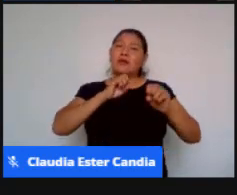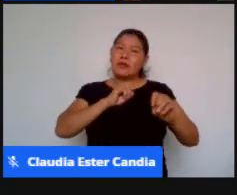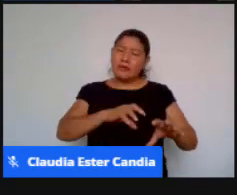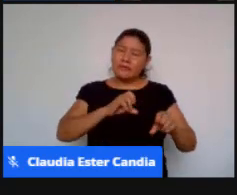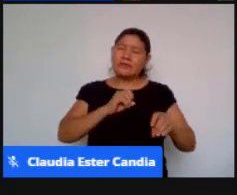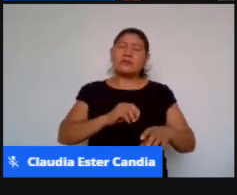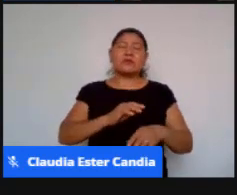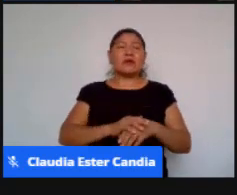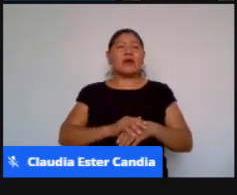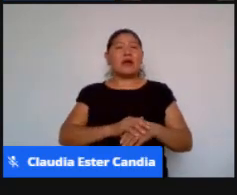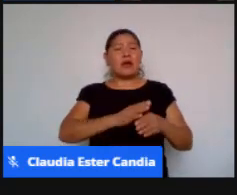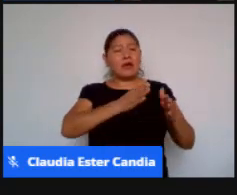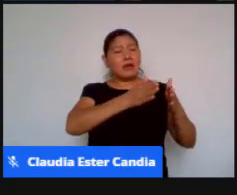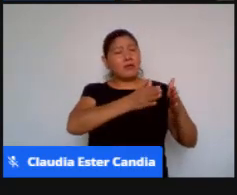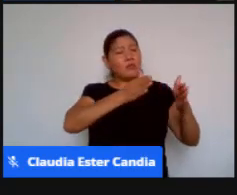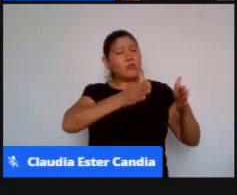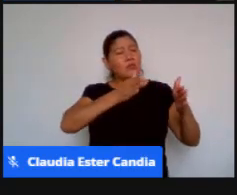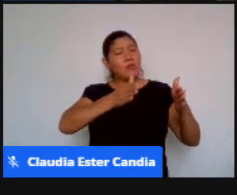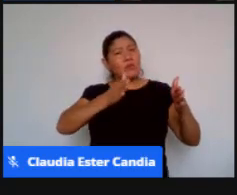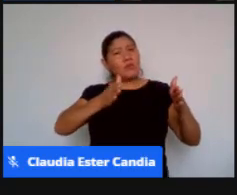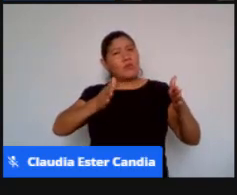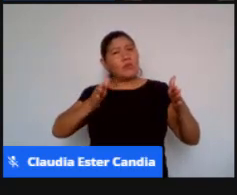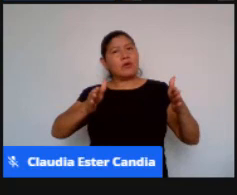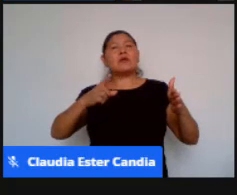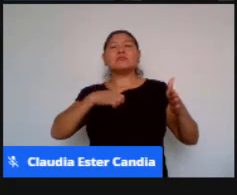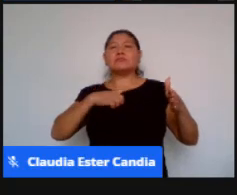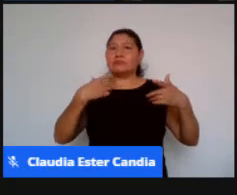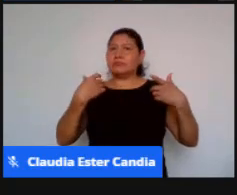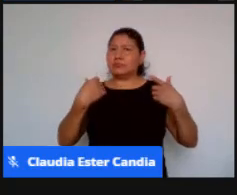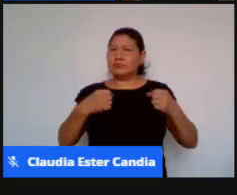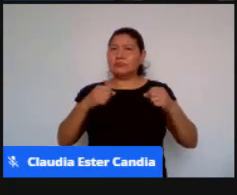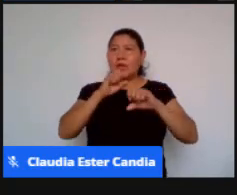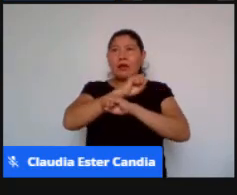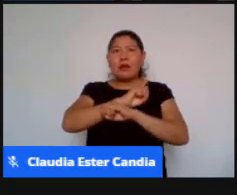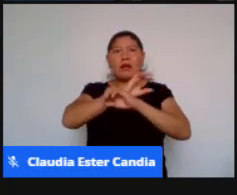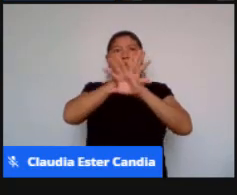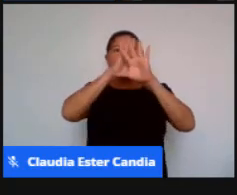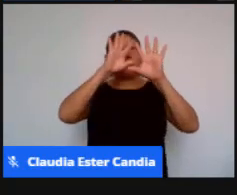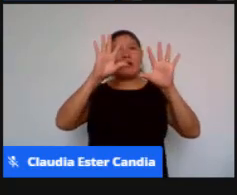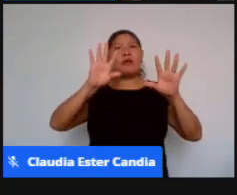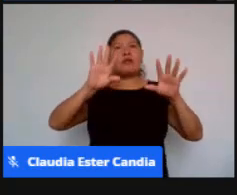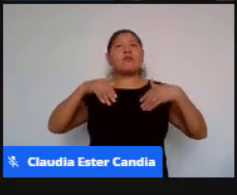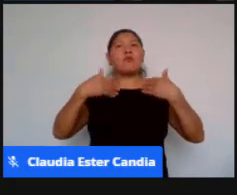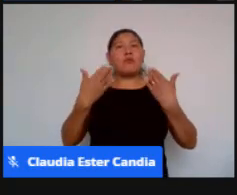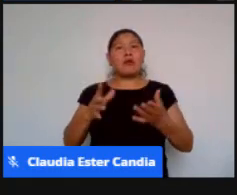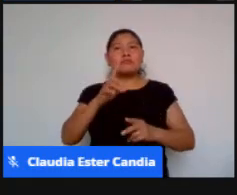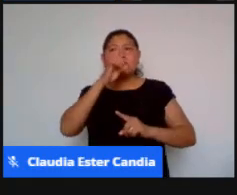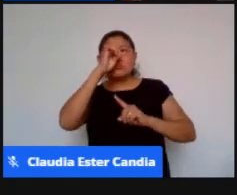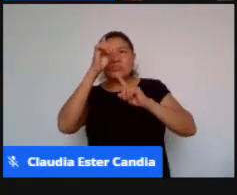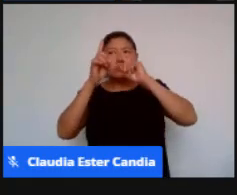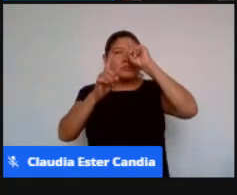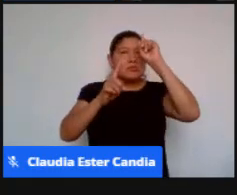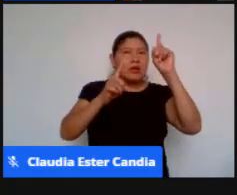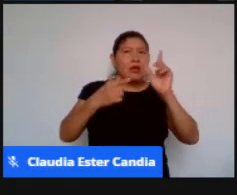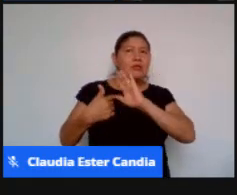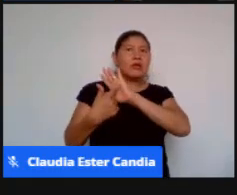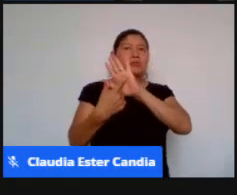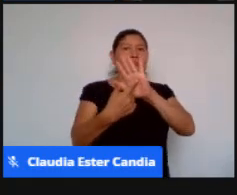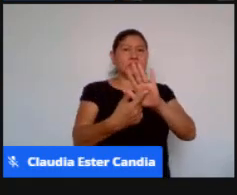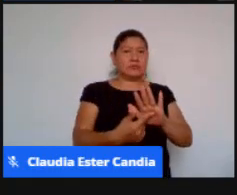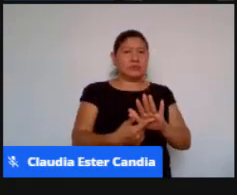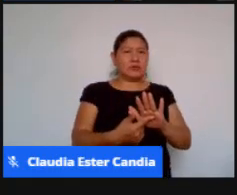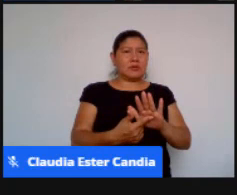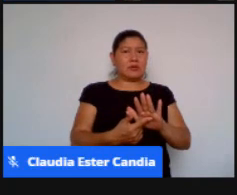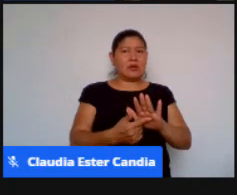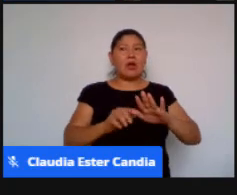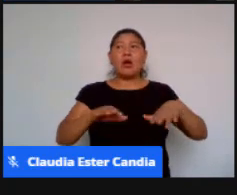o território, a região, e eu tenho que estar muito ciente de qual o pensamento, né, de qual dessas geografias que eu ensino na